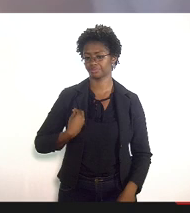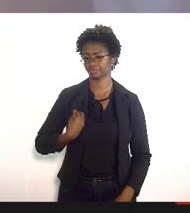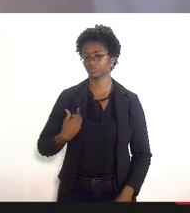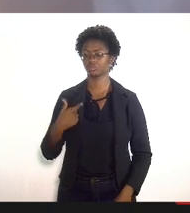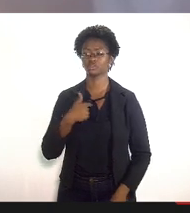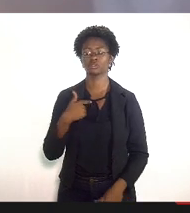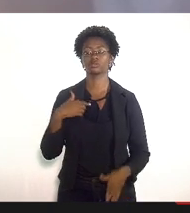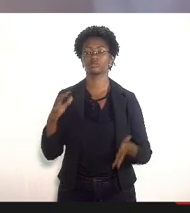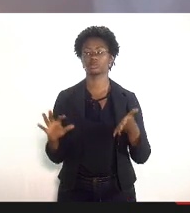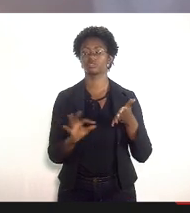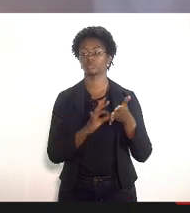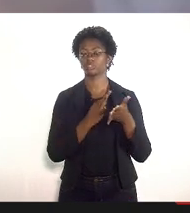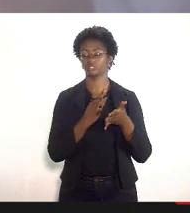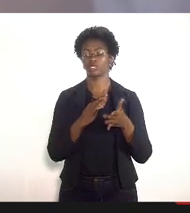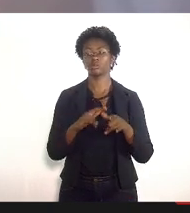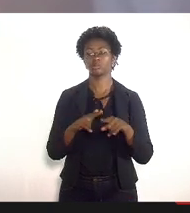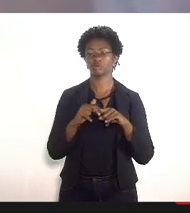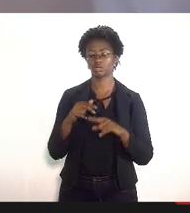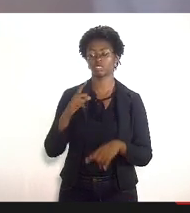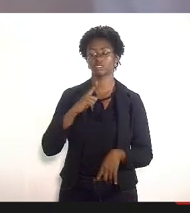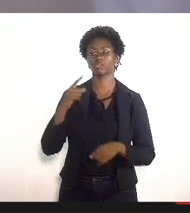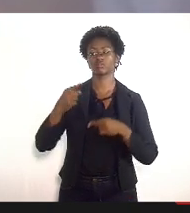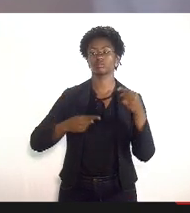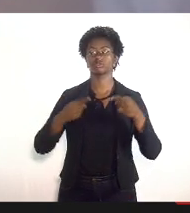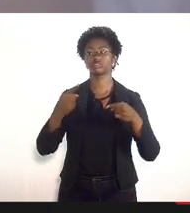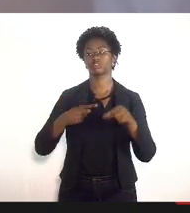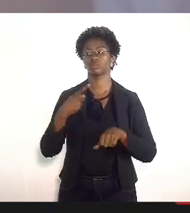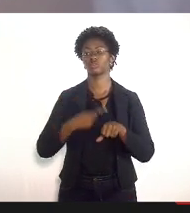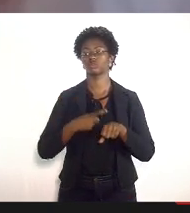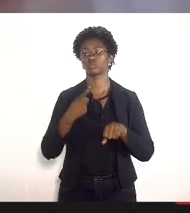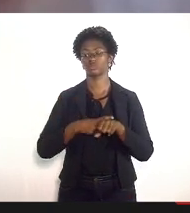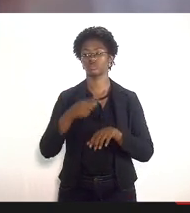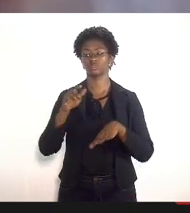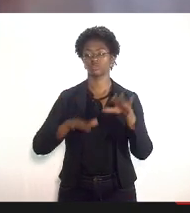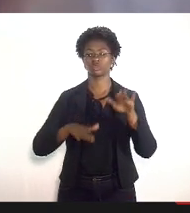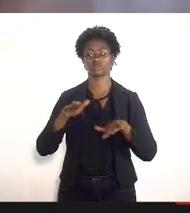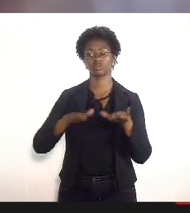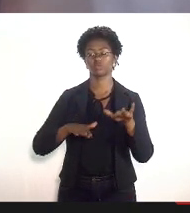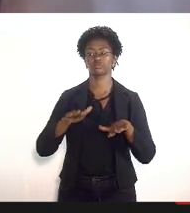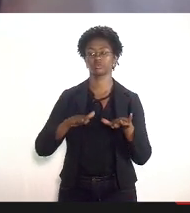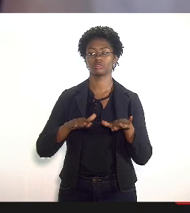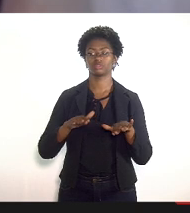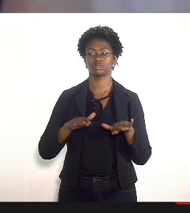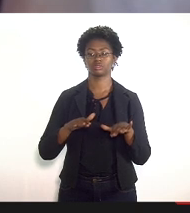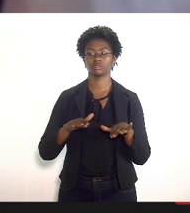BEM, Rejane, porque tem um lado de discussão perverso que talvez